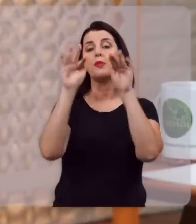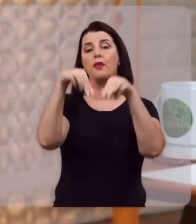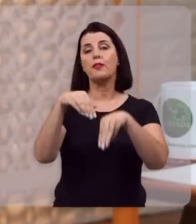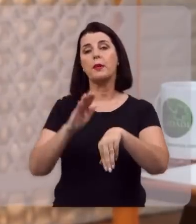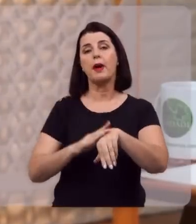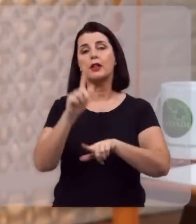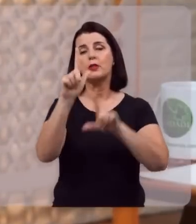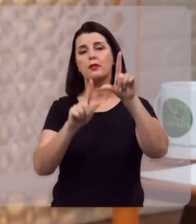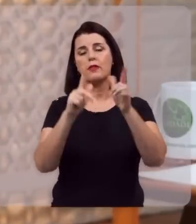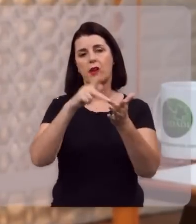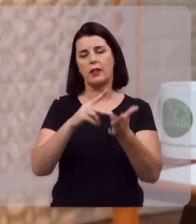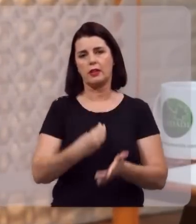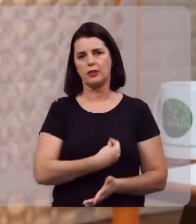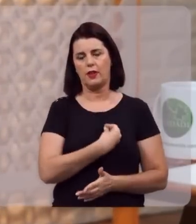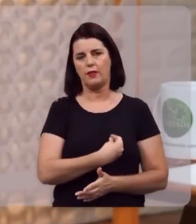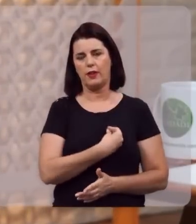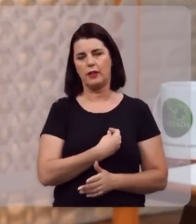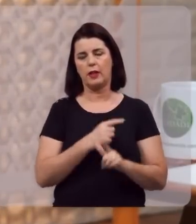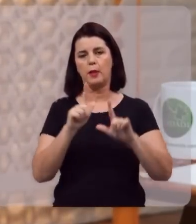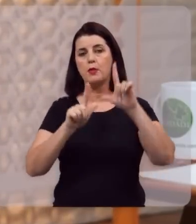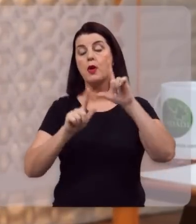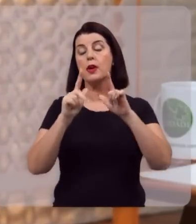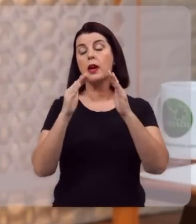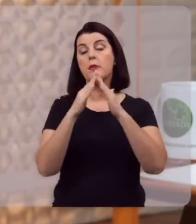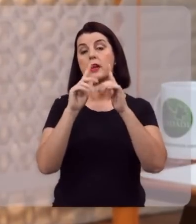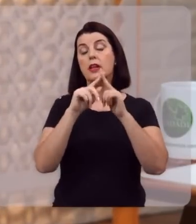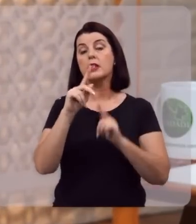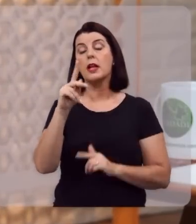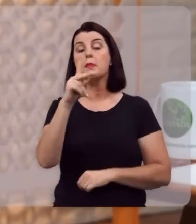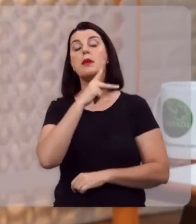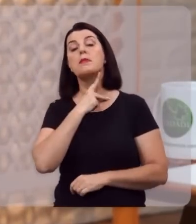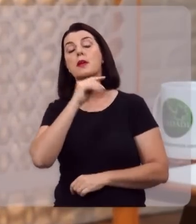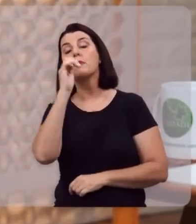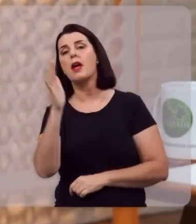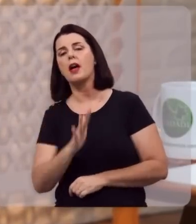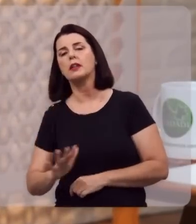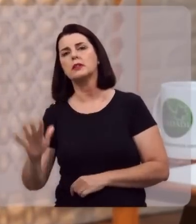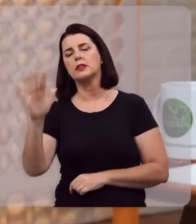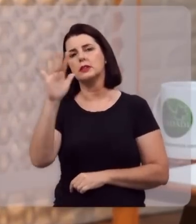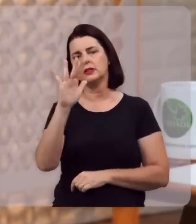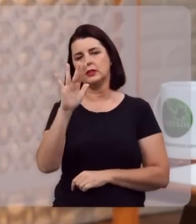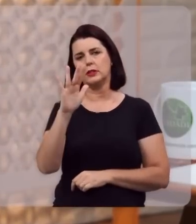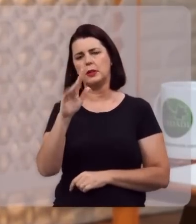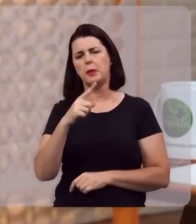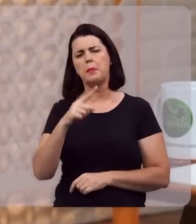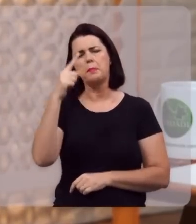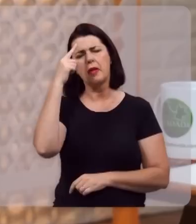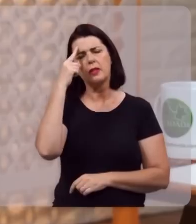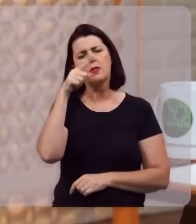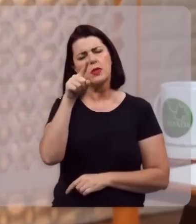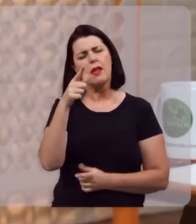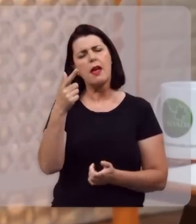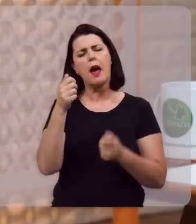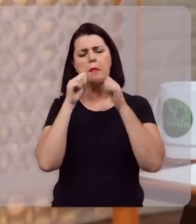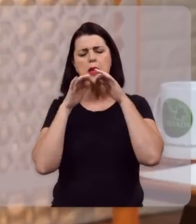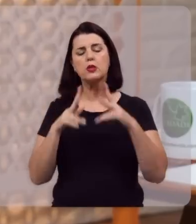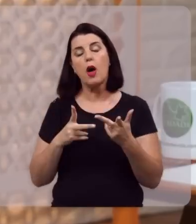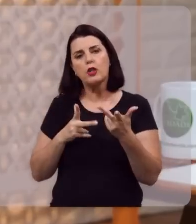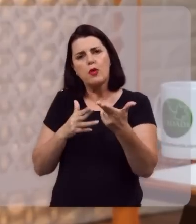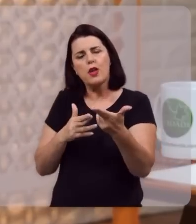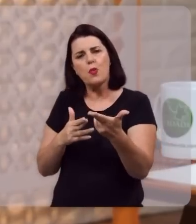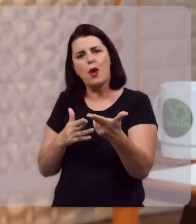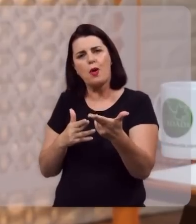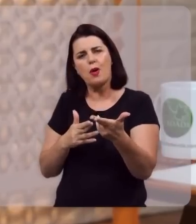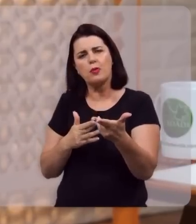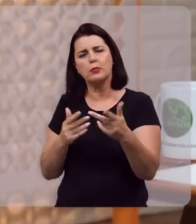Chegamos ao final de mais um Verdade e Vida, programa da Igreja Presbiteriana do Brasil. Espero que você tenha sido tão abençoado quanto eu